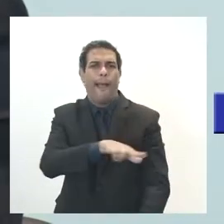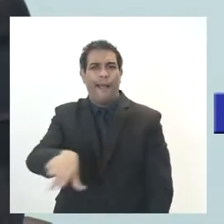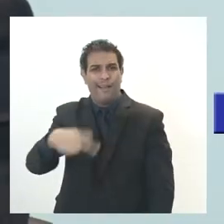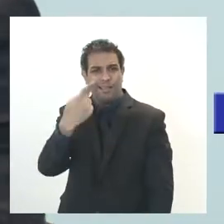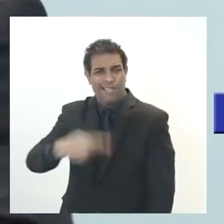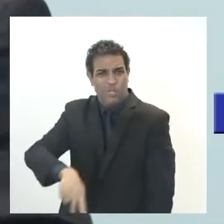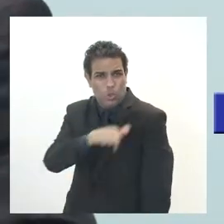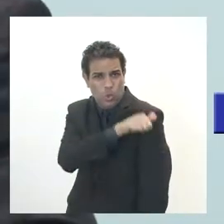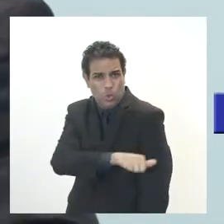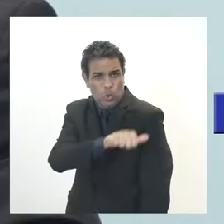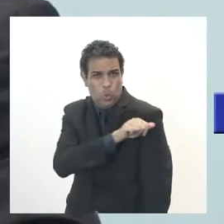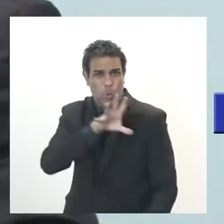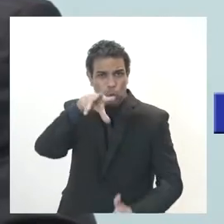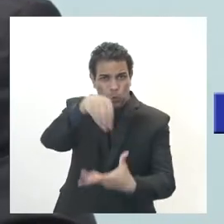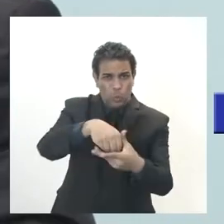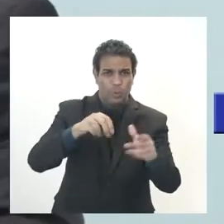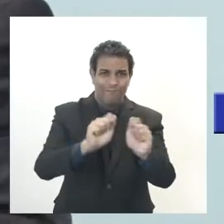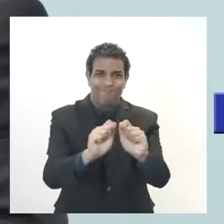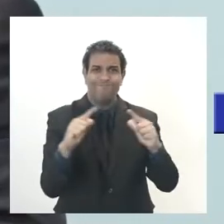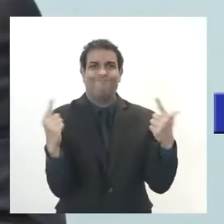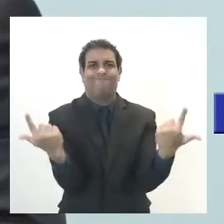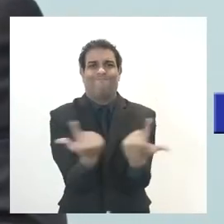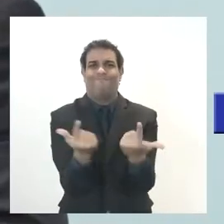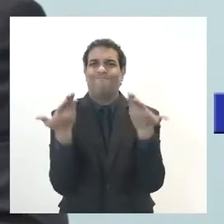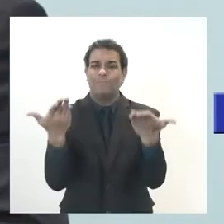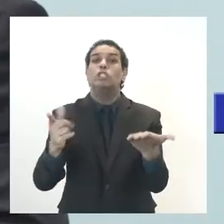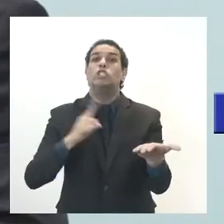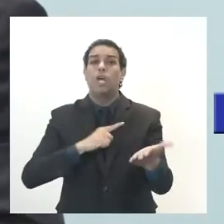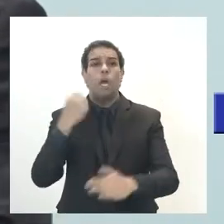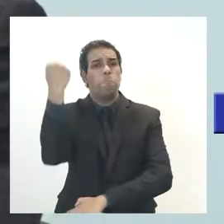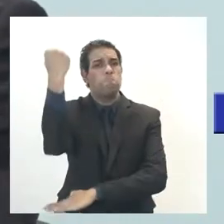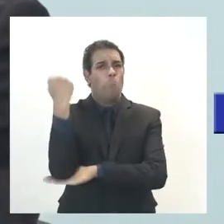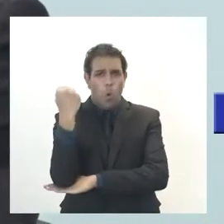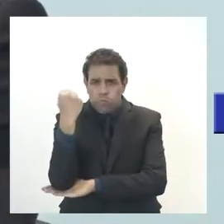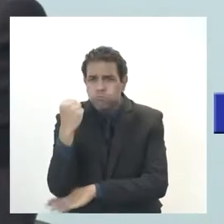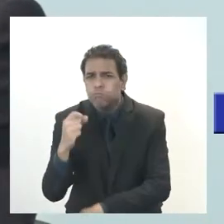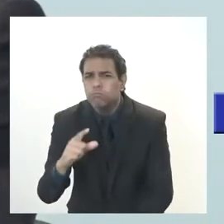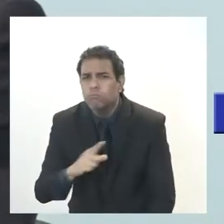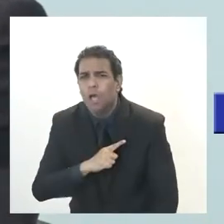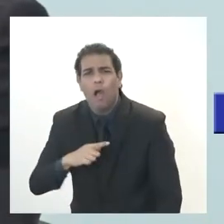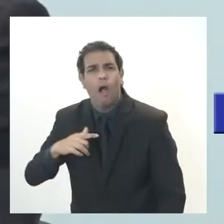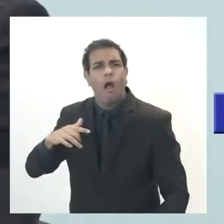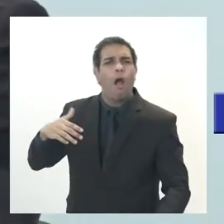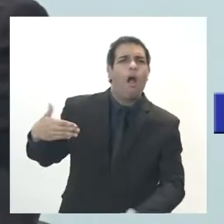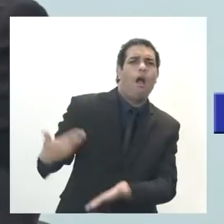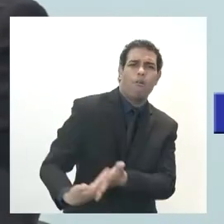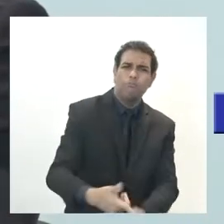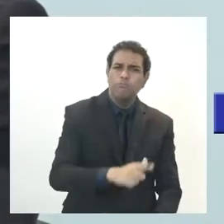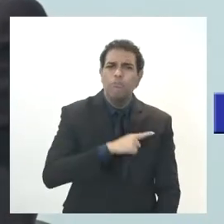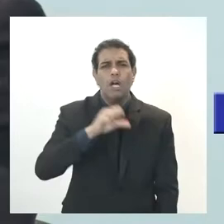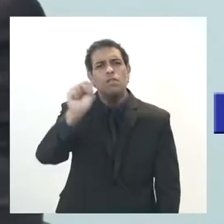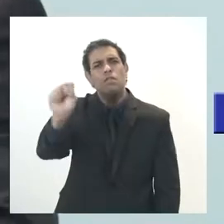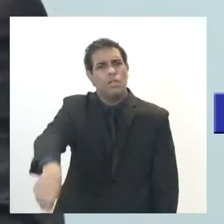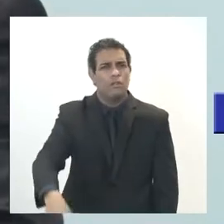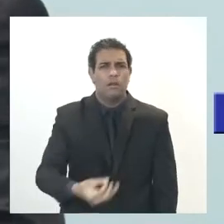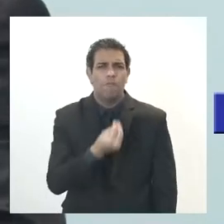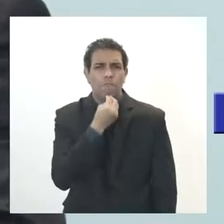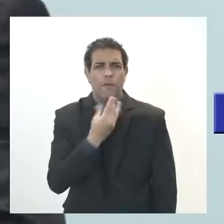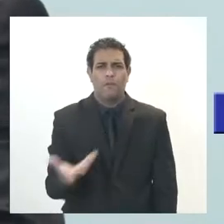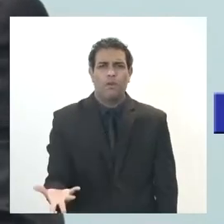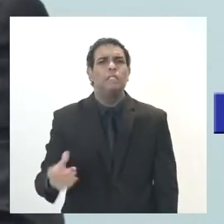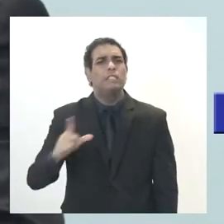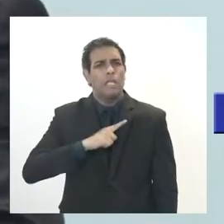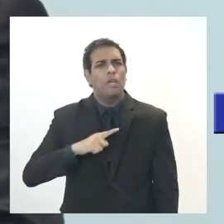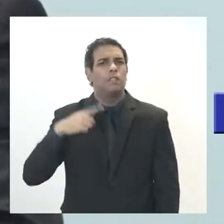aqui no Rio de Janeiro e dentro dessa casa Legislativa tem resistência isso a gente tem que falar para vocês têm resistência